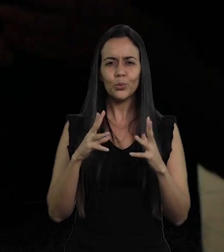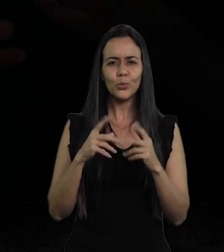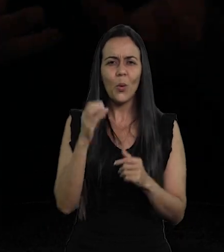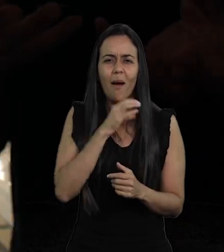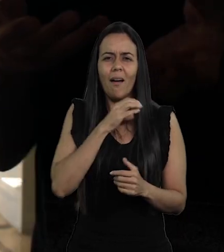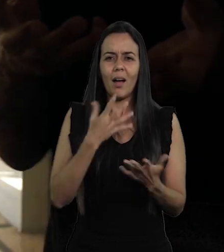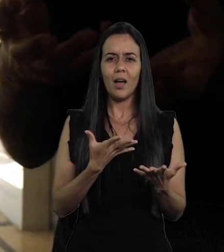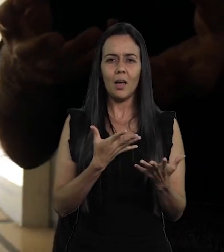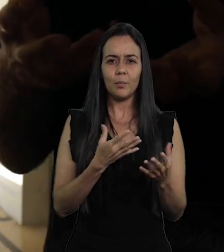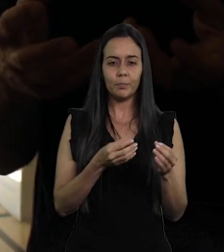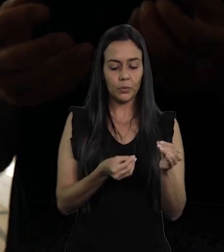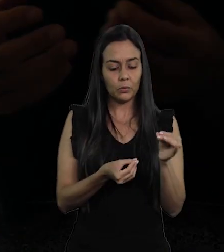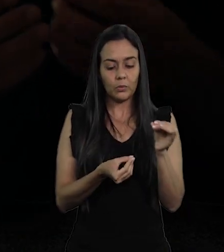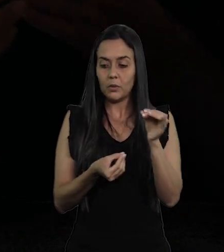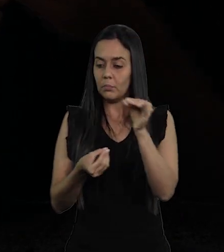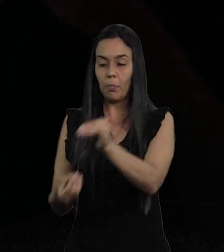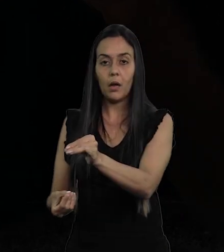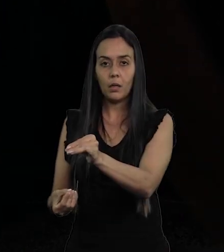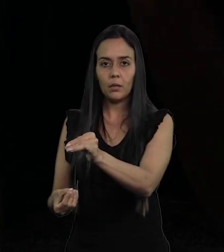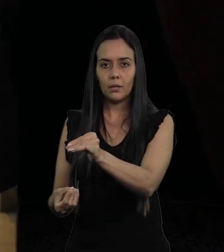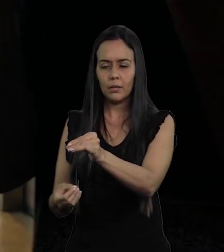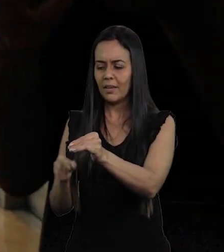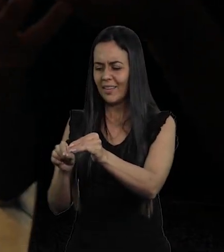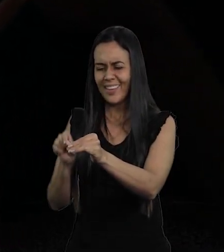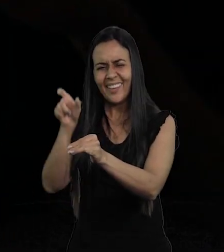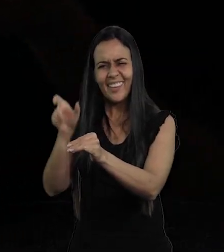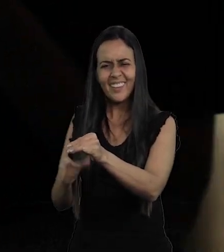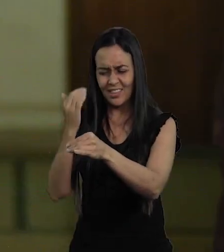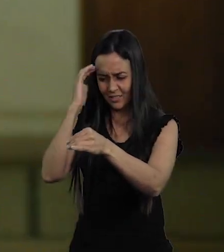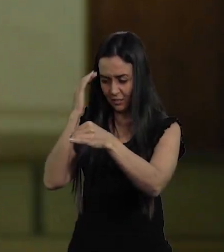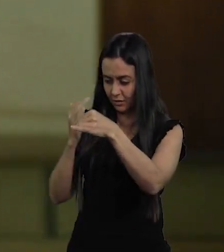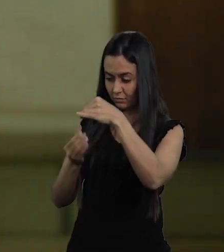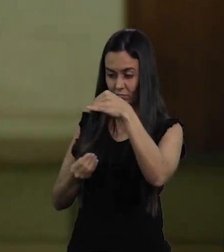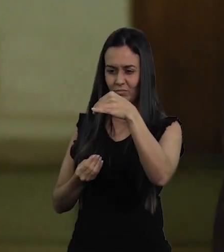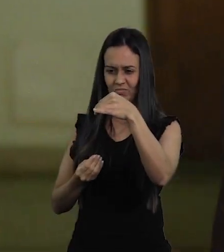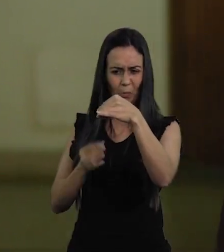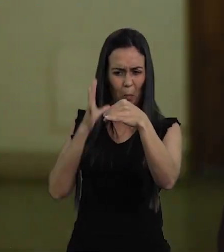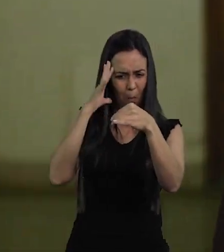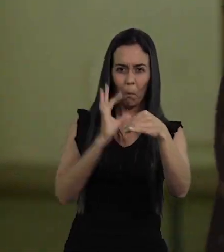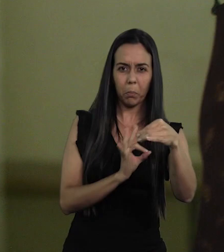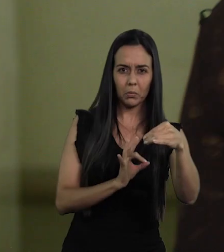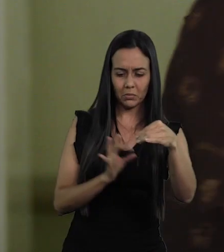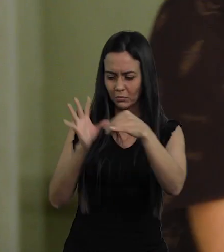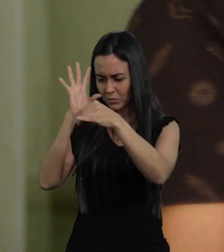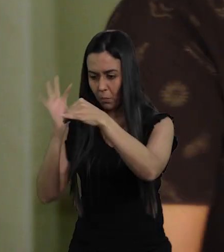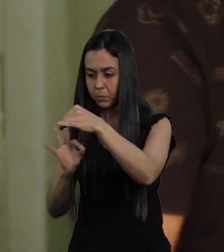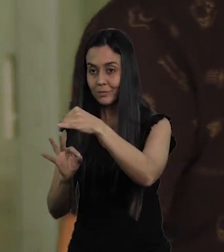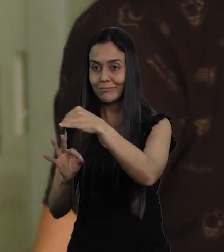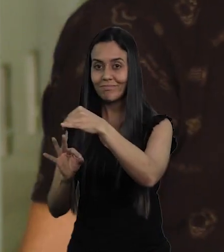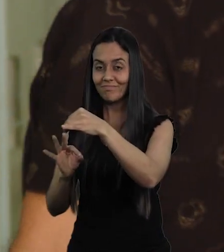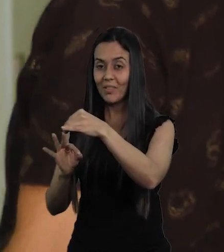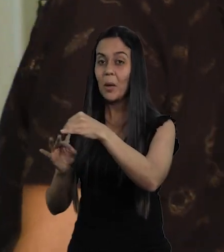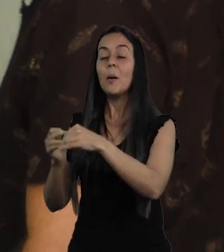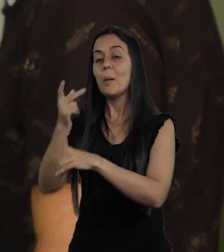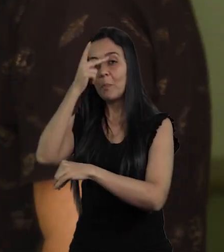diz? Blindada, né? Que só talvez o fármaco vai entender, né?